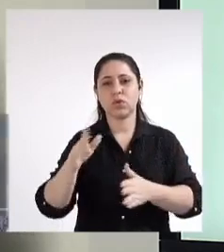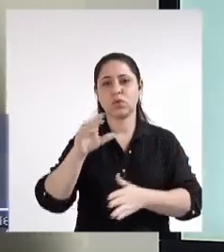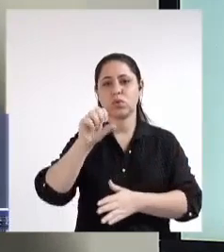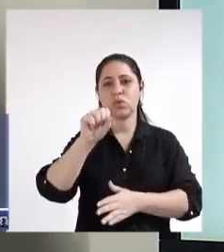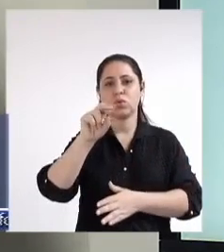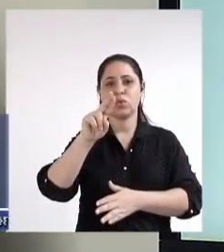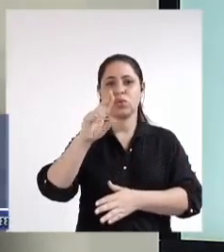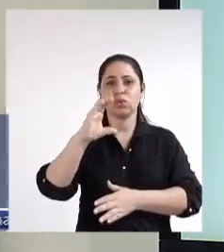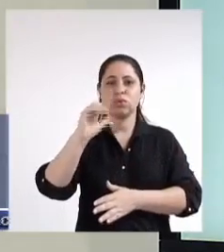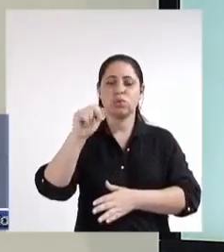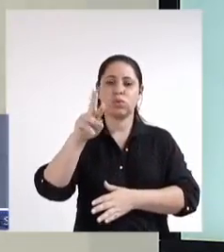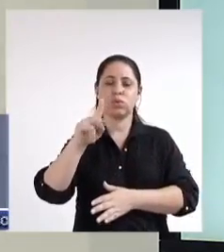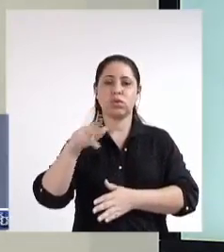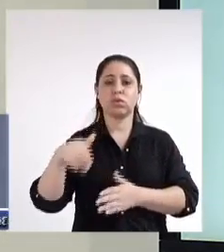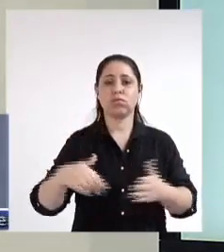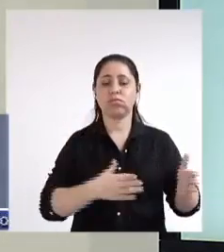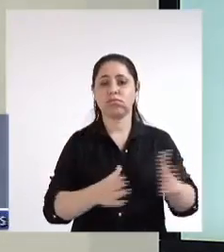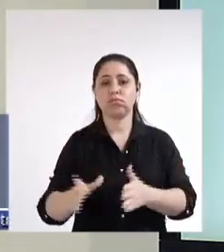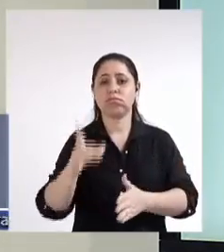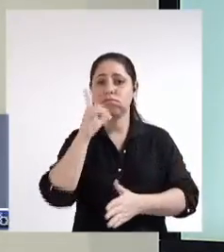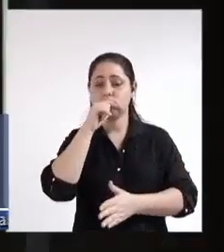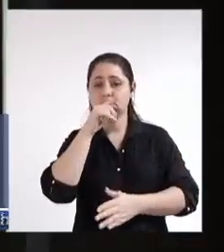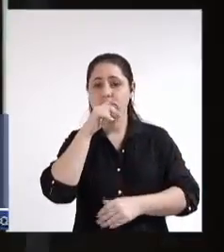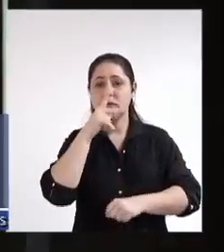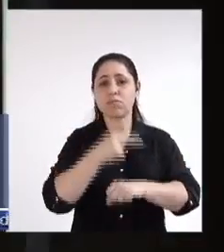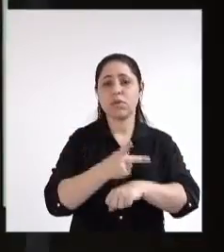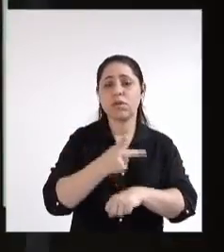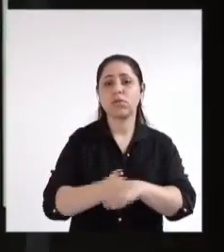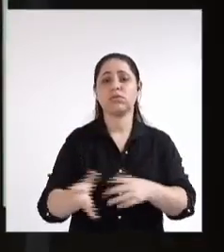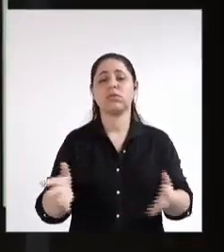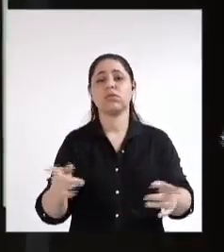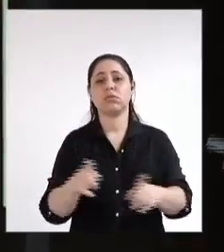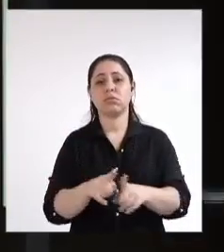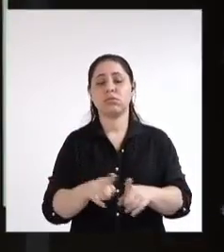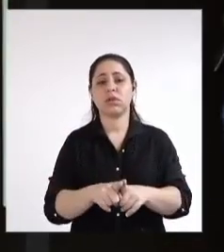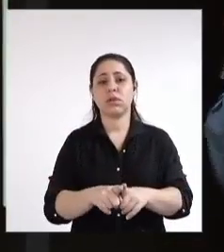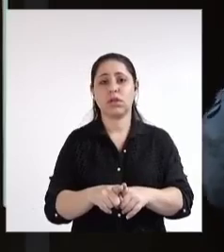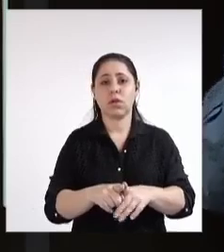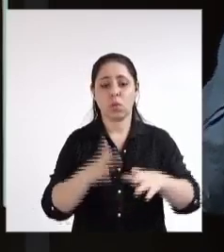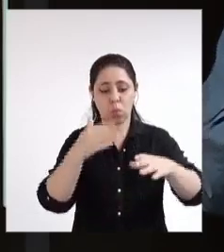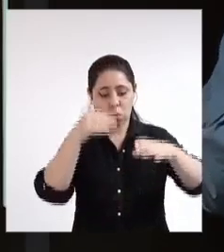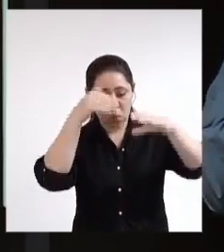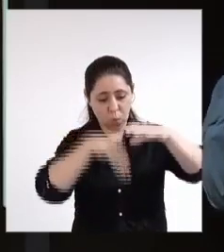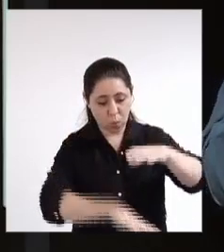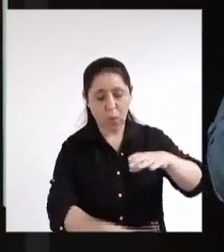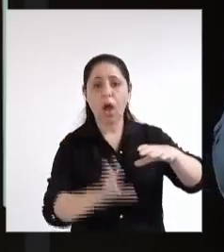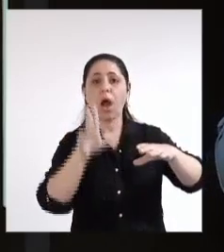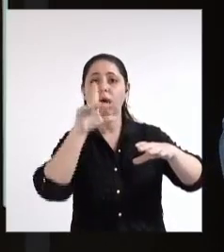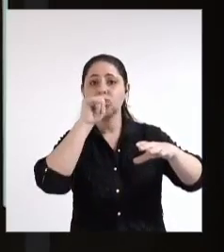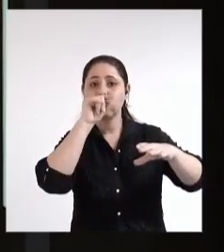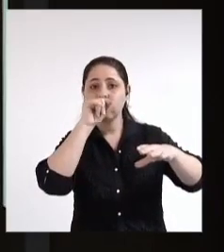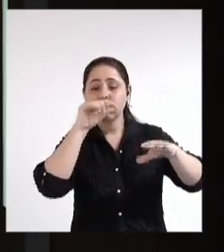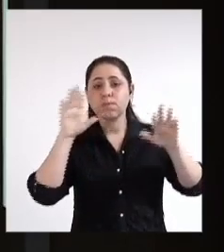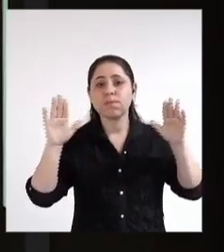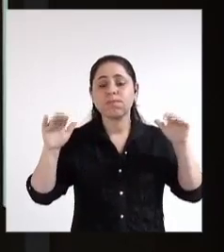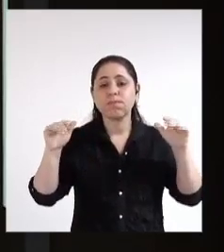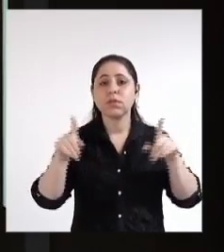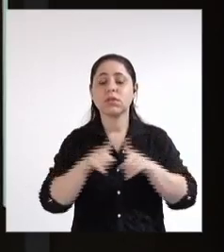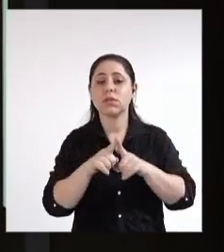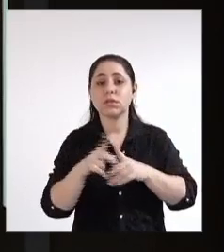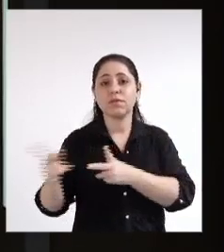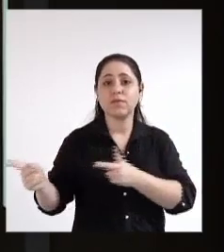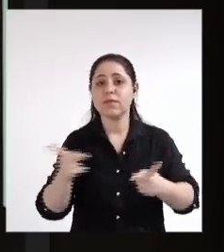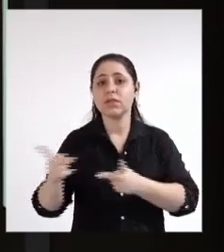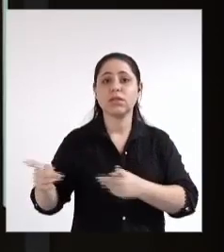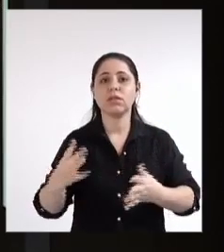como é o caso do rio da prata como é o caso também aqui do buraco das araras são locais onde tem muita visitação